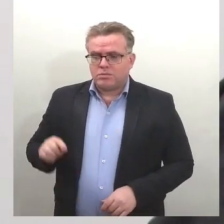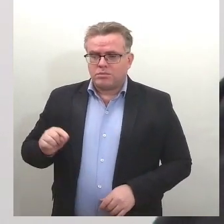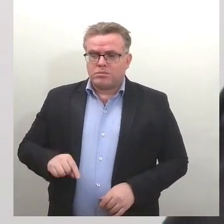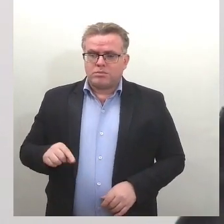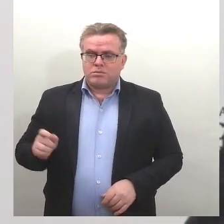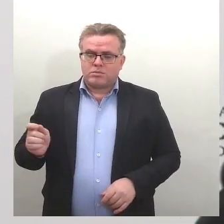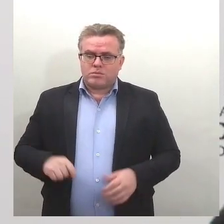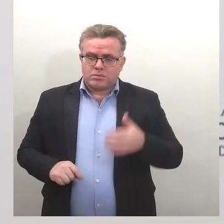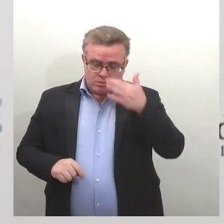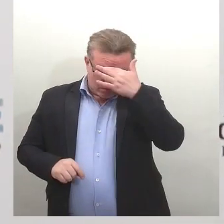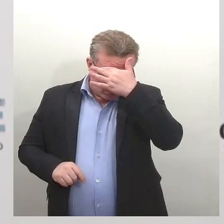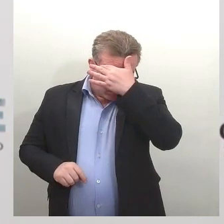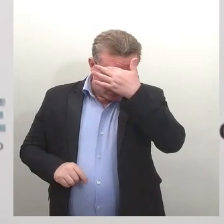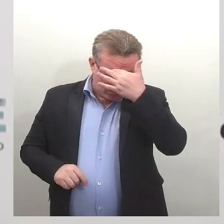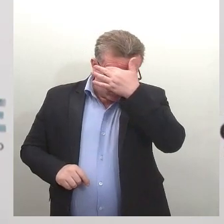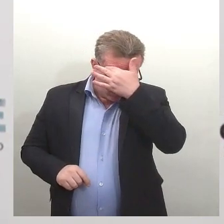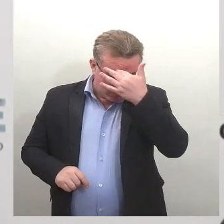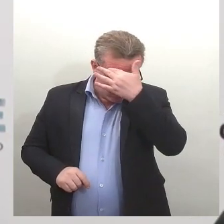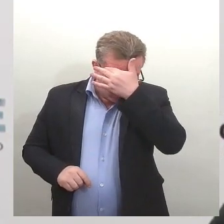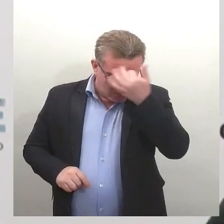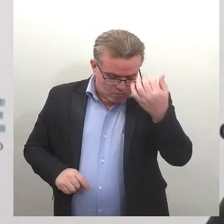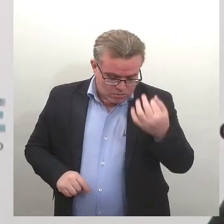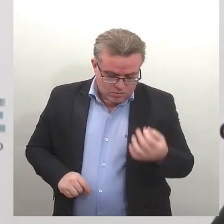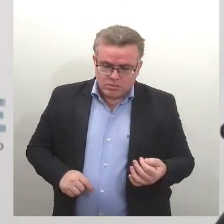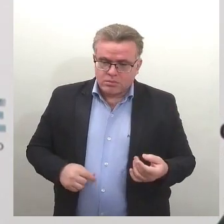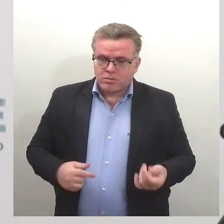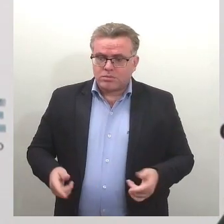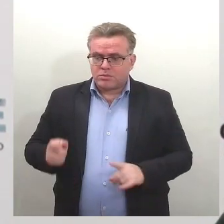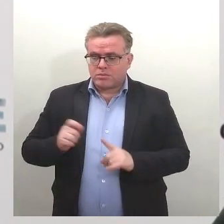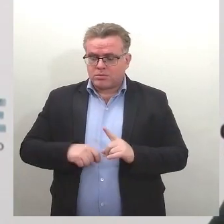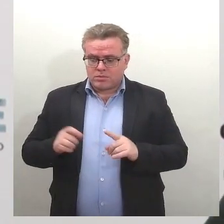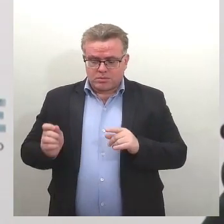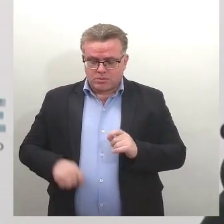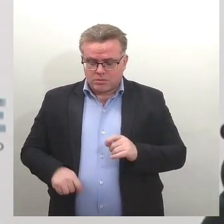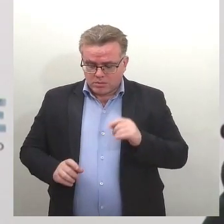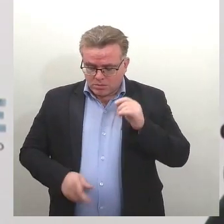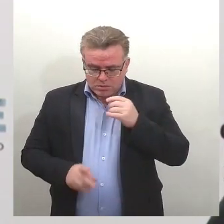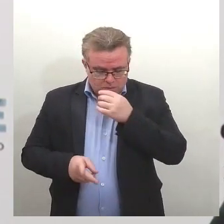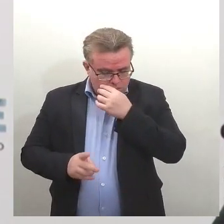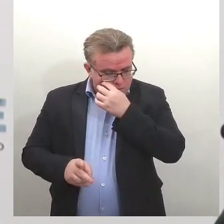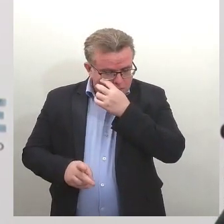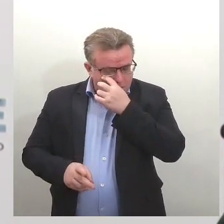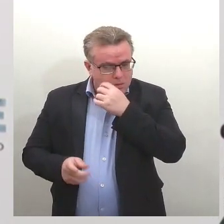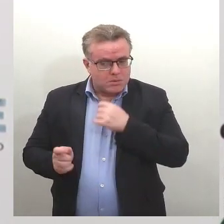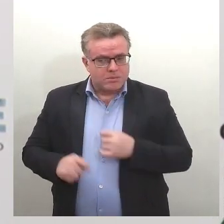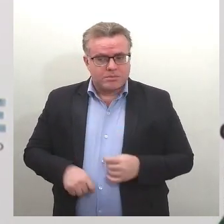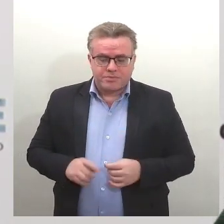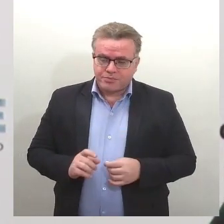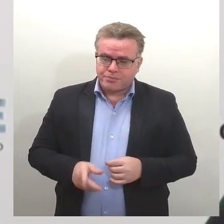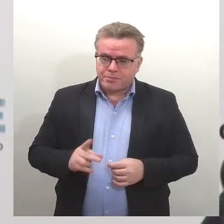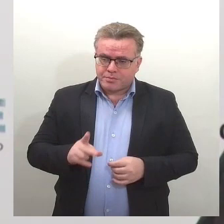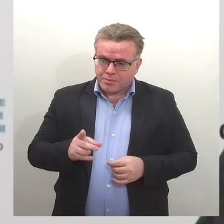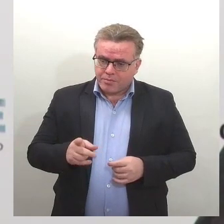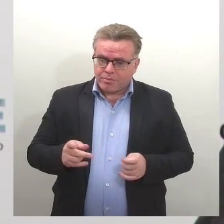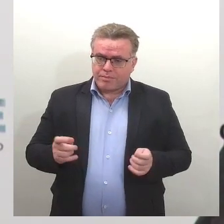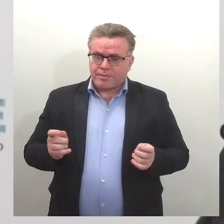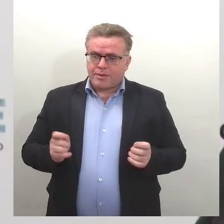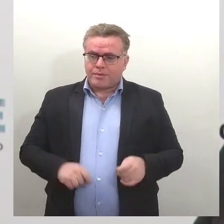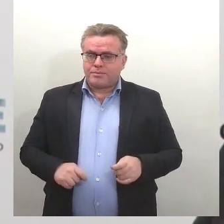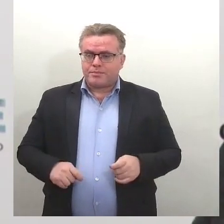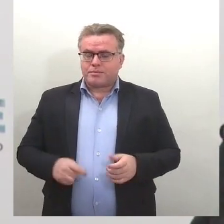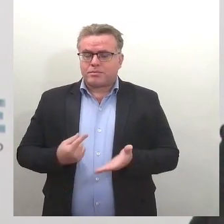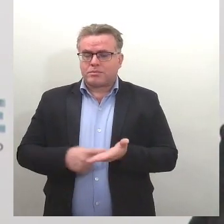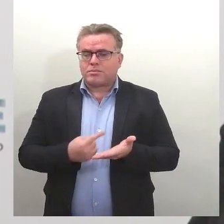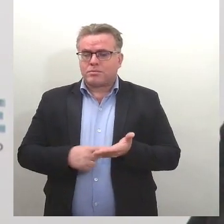8 meses, o governo do Estado tem se empenhado, eu sei disso, para que possa captar recursos para a gente mudar essa realidade